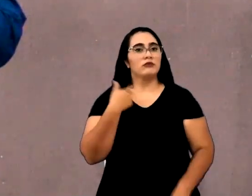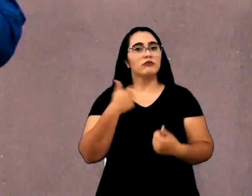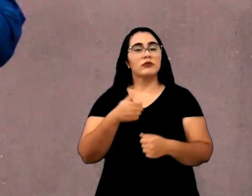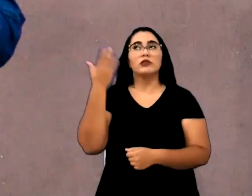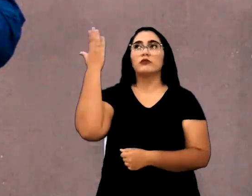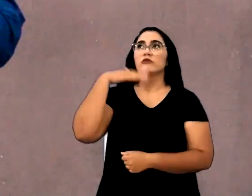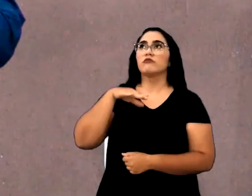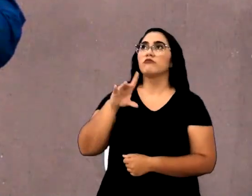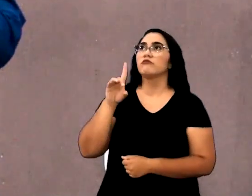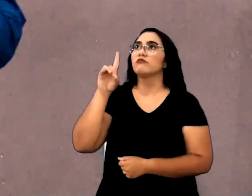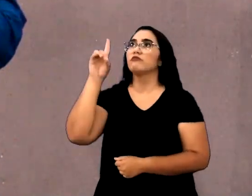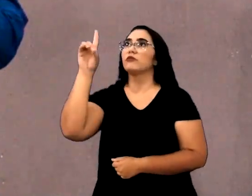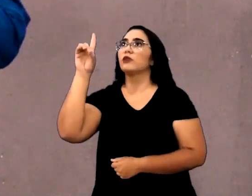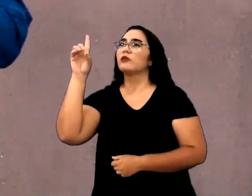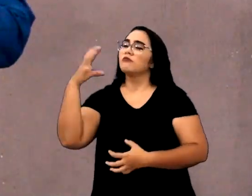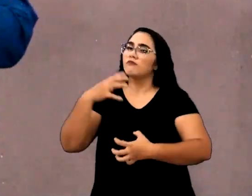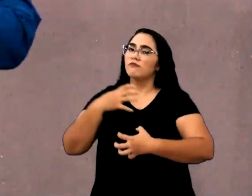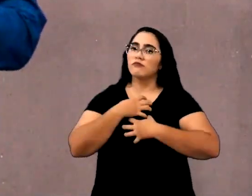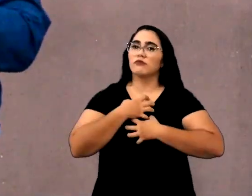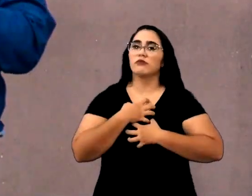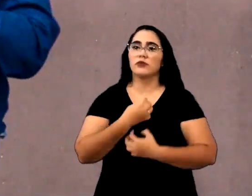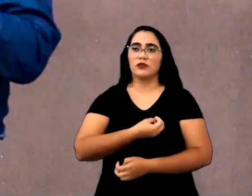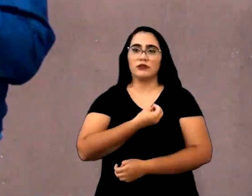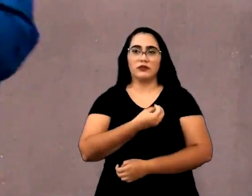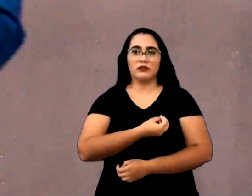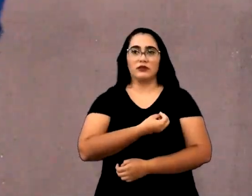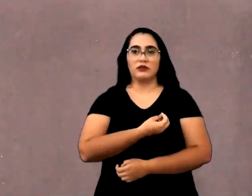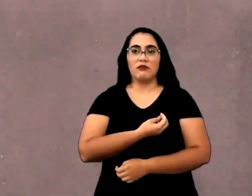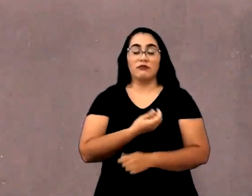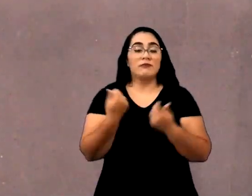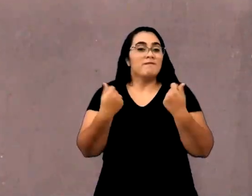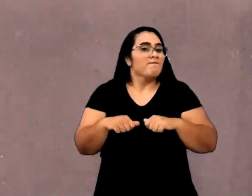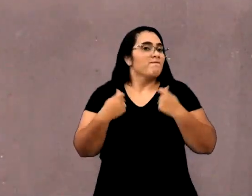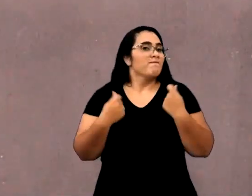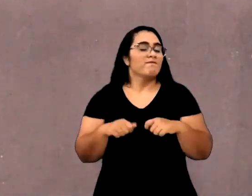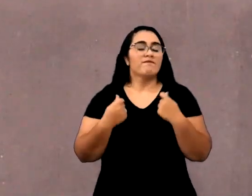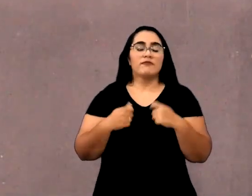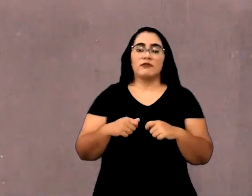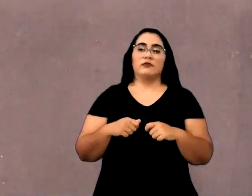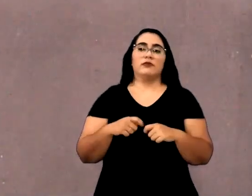presença dEle em nossa vida é a maior necessidade.